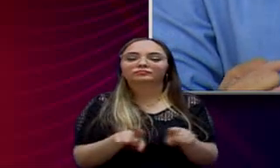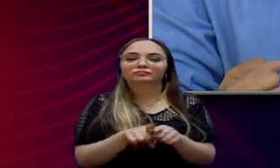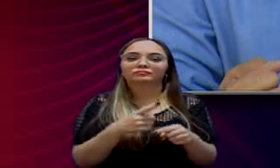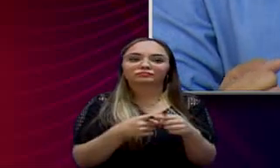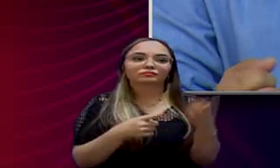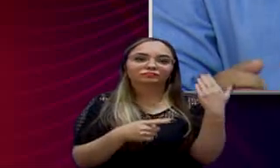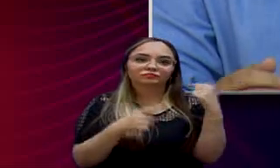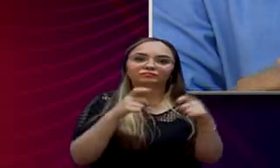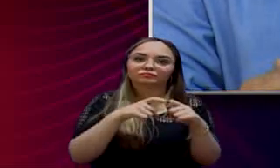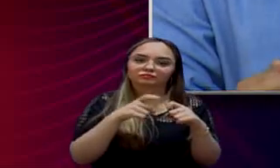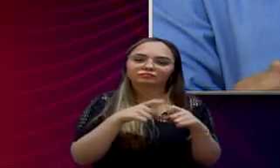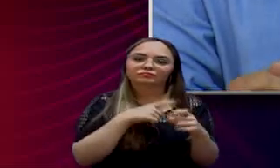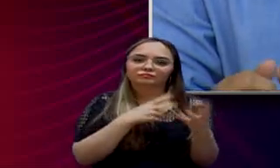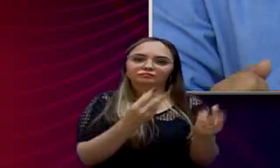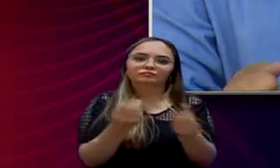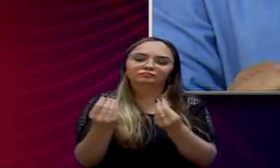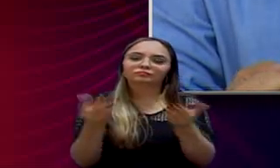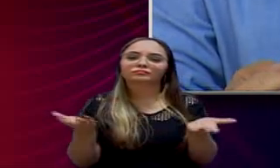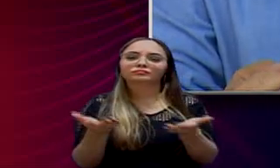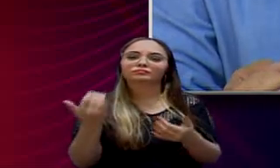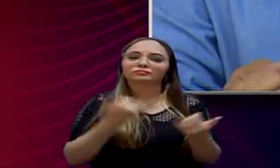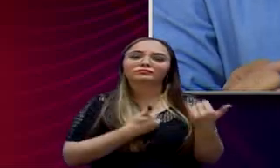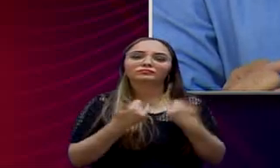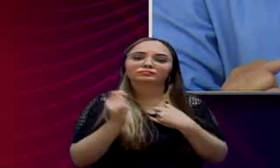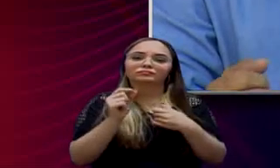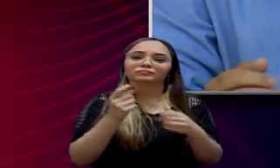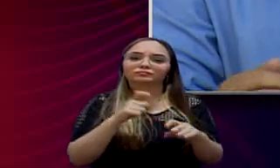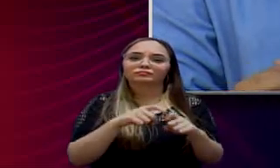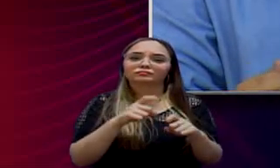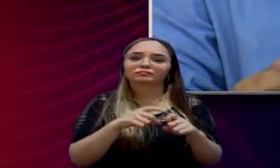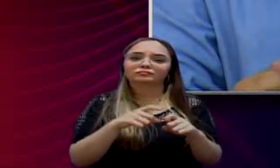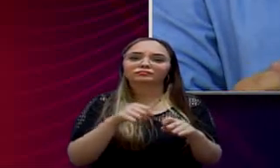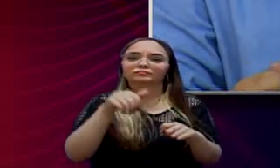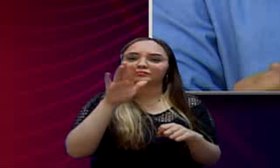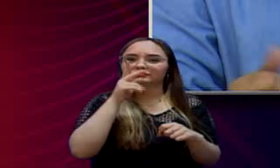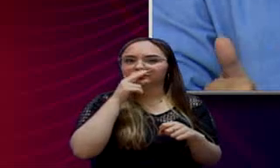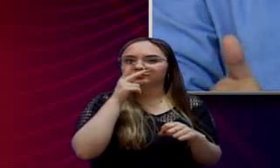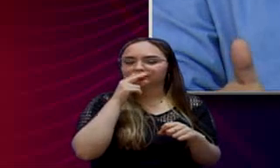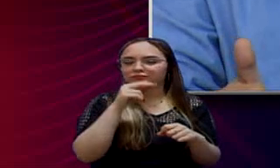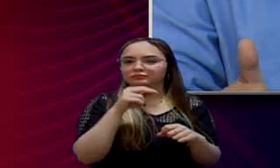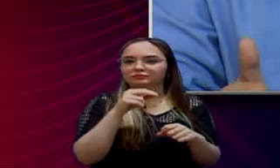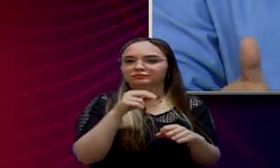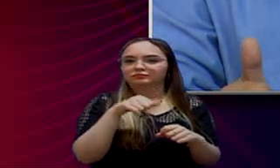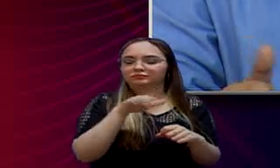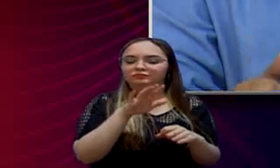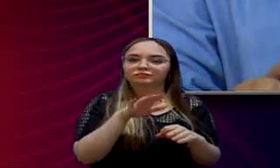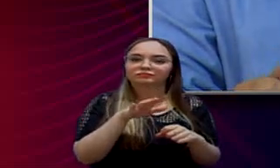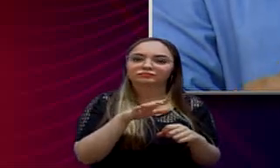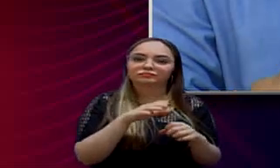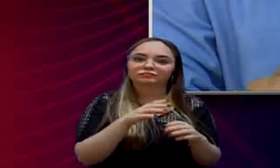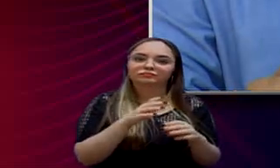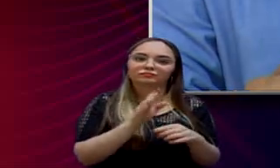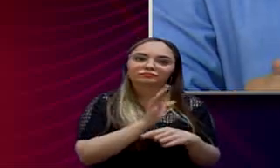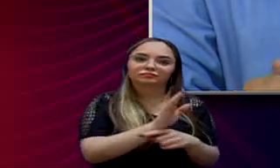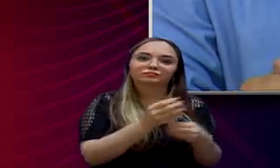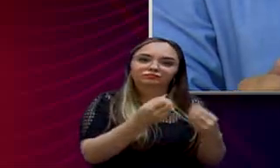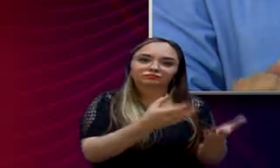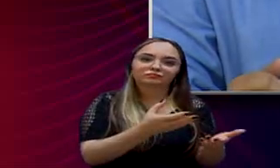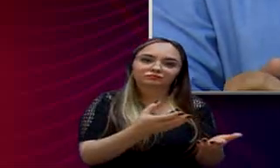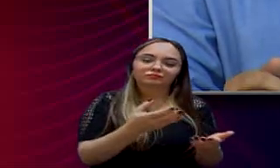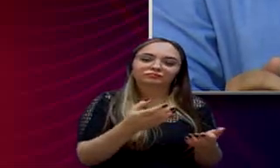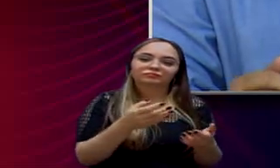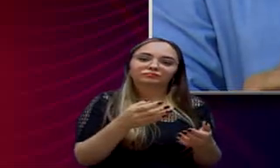antes tinha os médicos para atender hoje me informaram que os médicos estão mais para para encaminhar laudos né